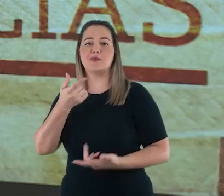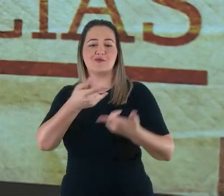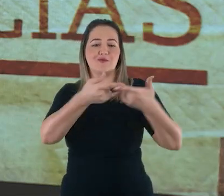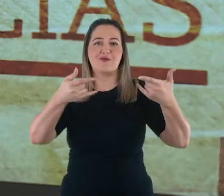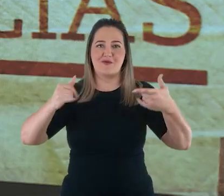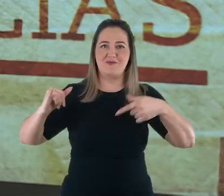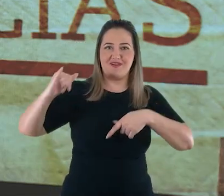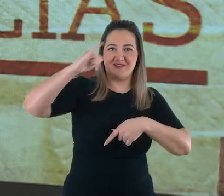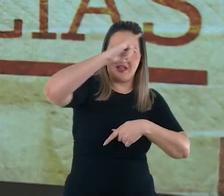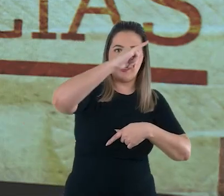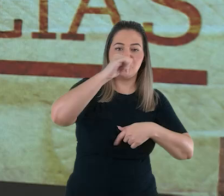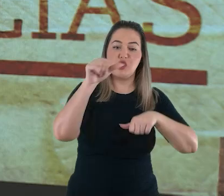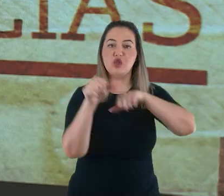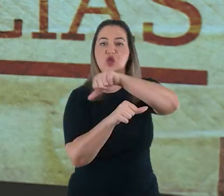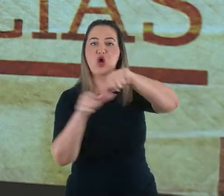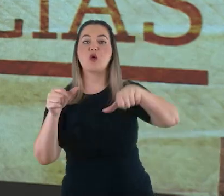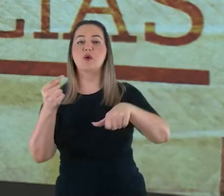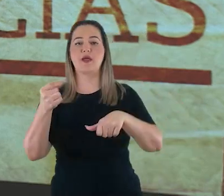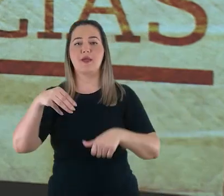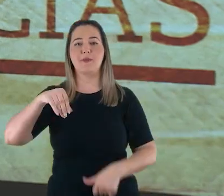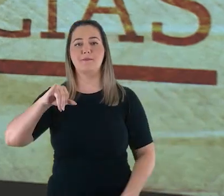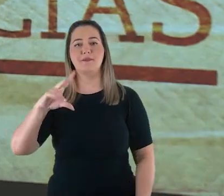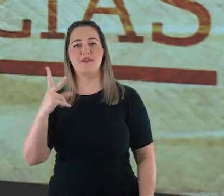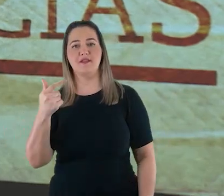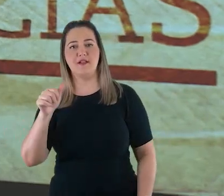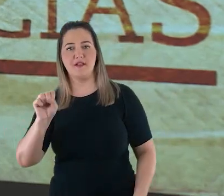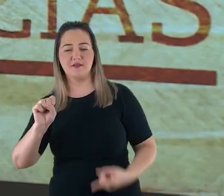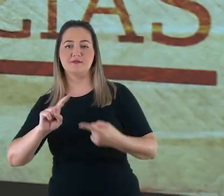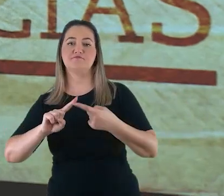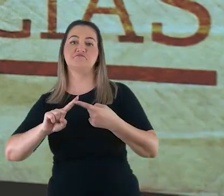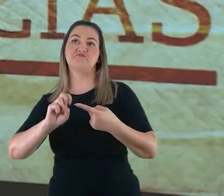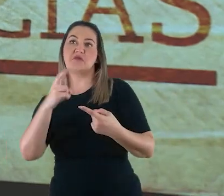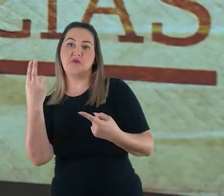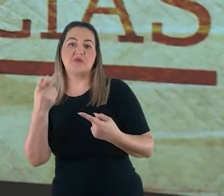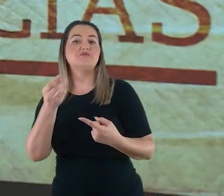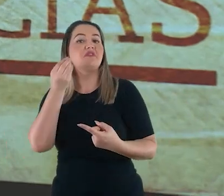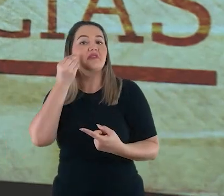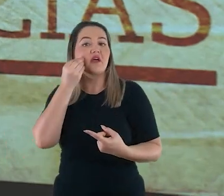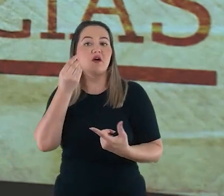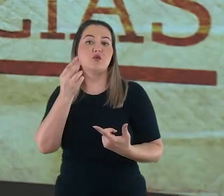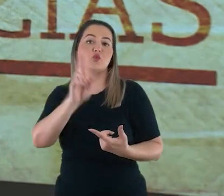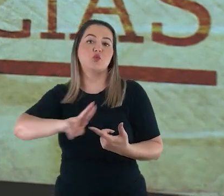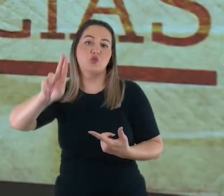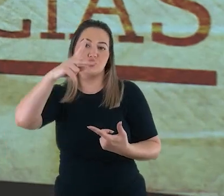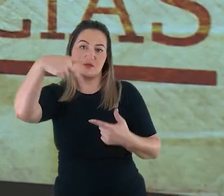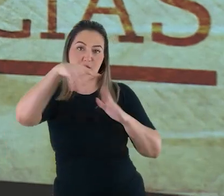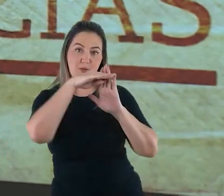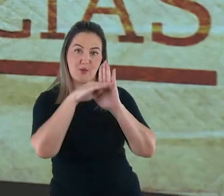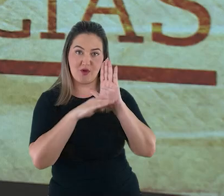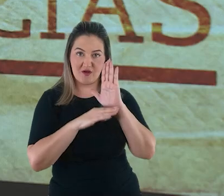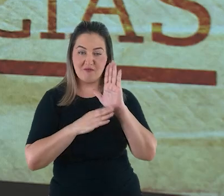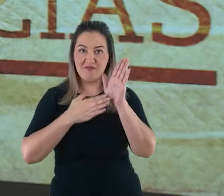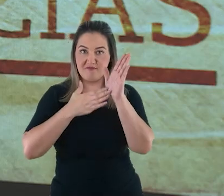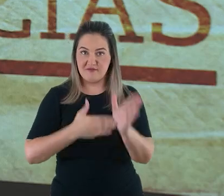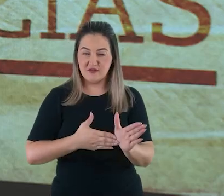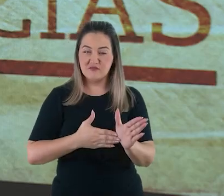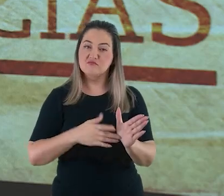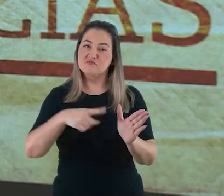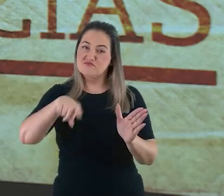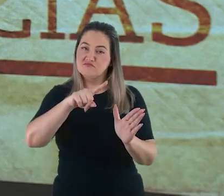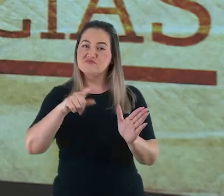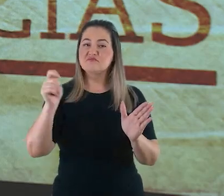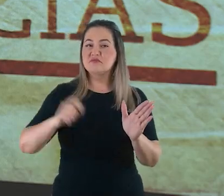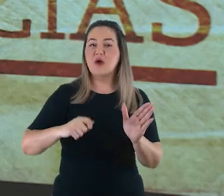passagens aéreas através de milhas. Além disso, dependendo de como você utilizar o seu programa de fidelidade, você pode